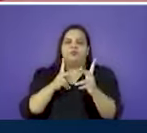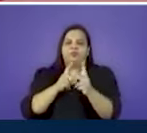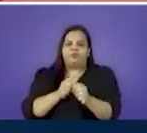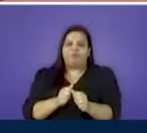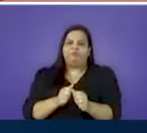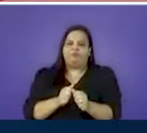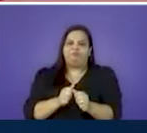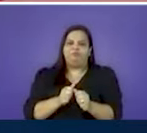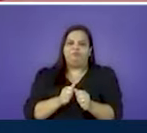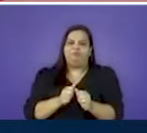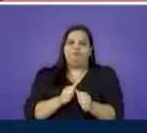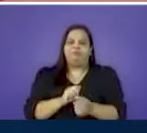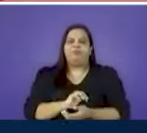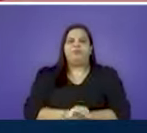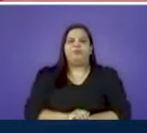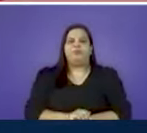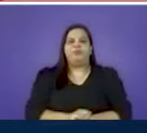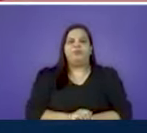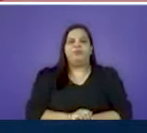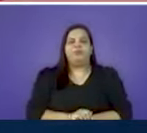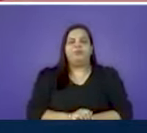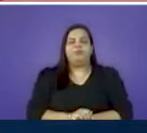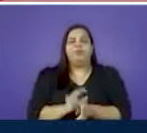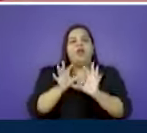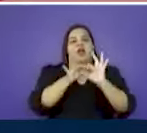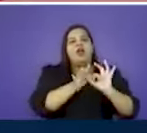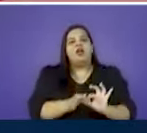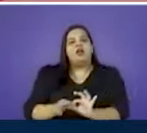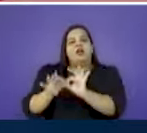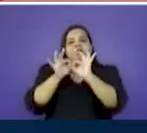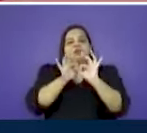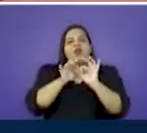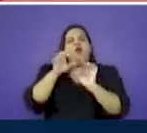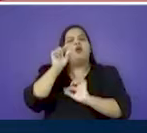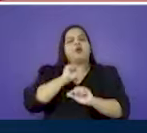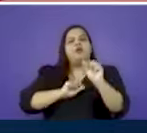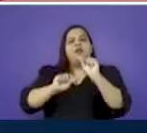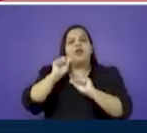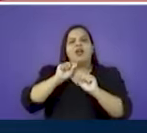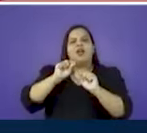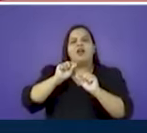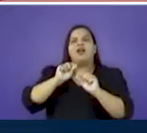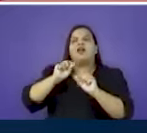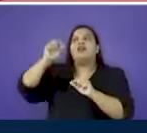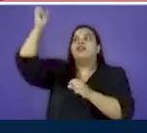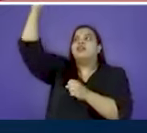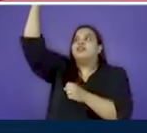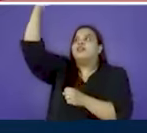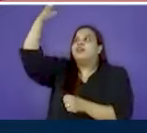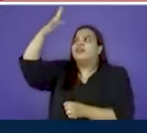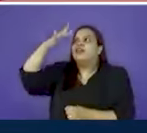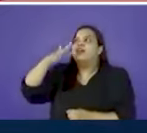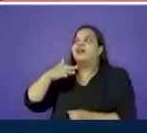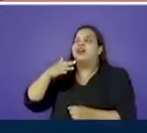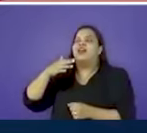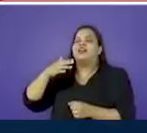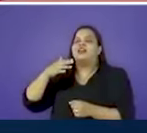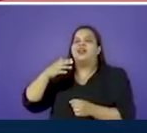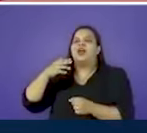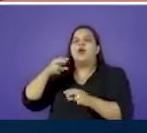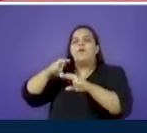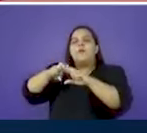o nome do Senhor. A comunhão é fruto da graça por intermédio de Jesus Cristo. A